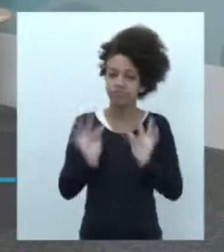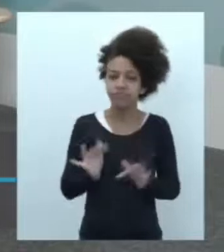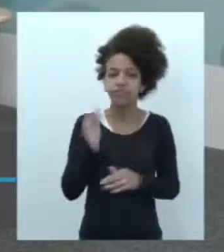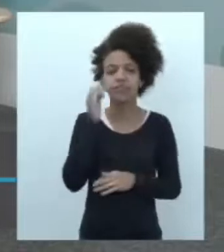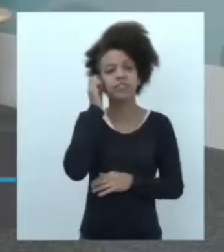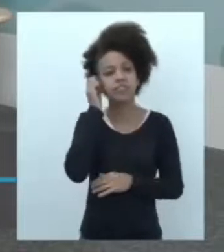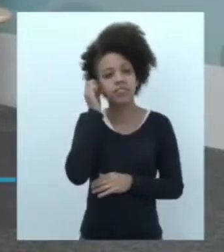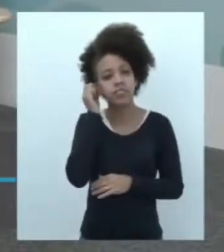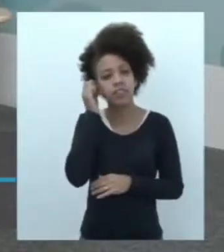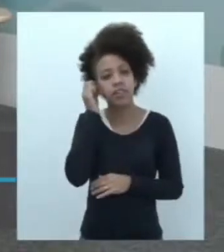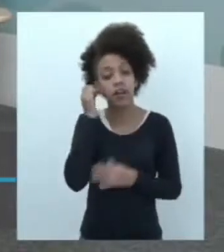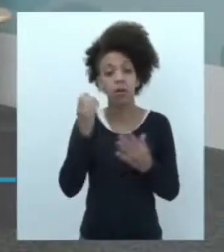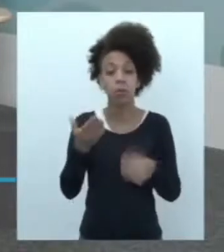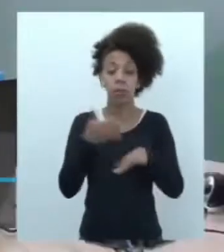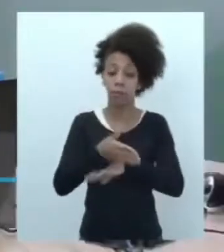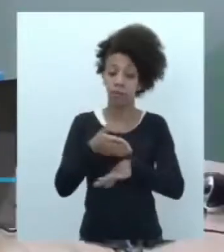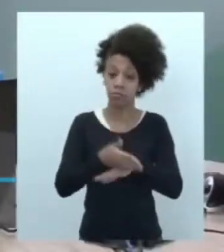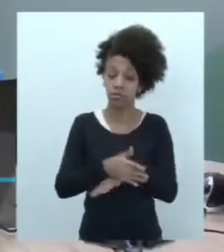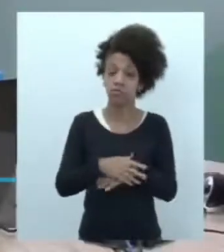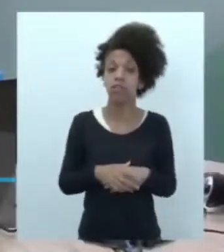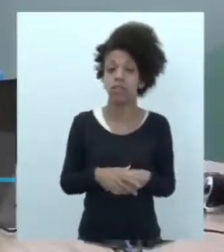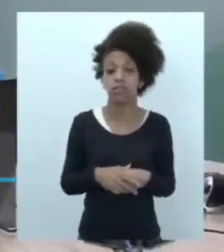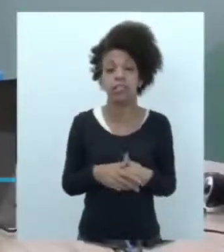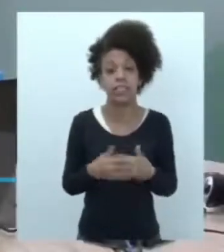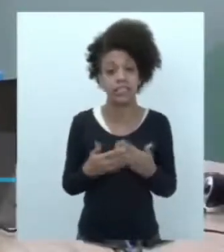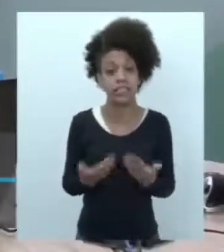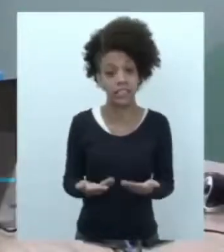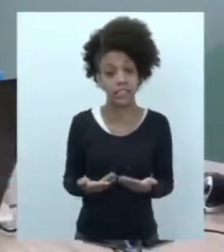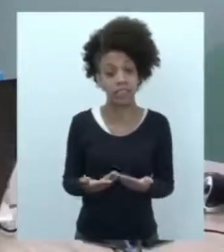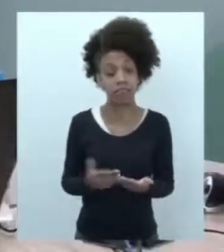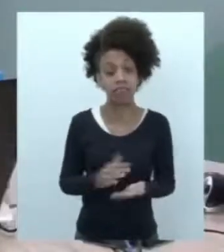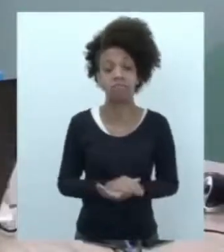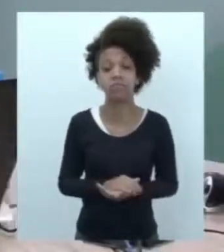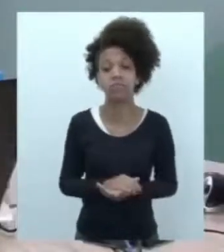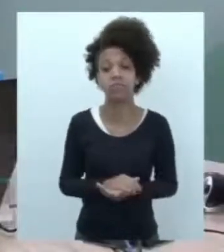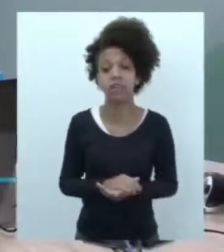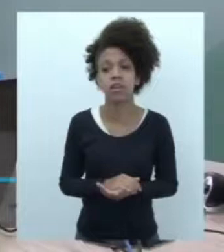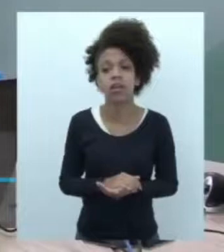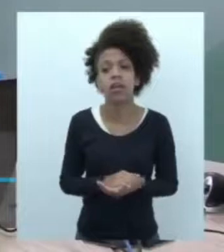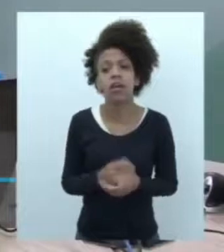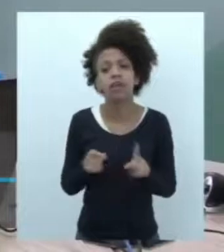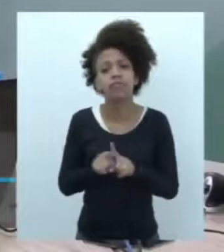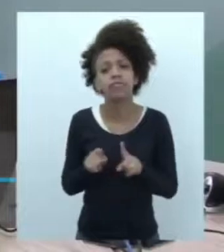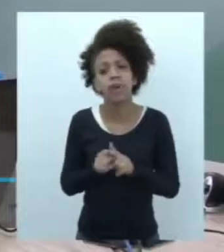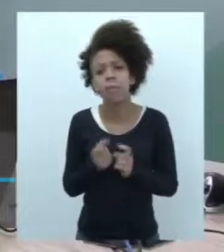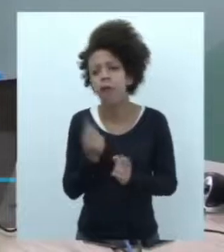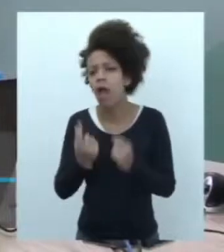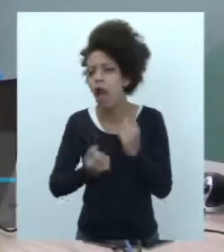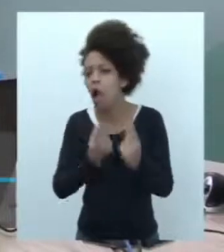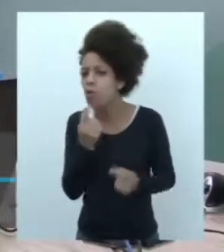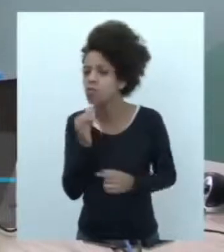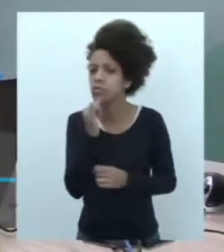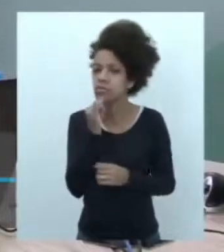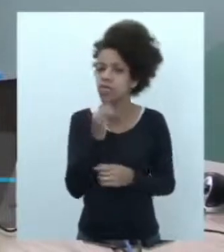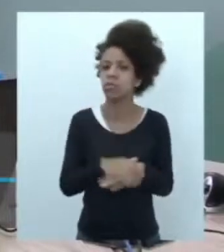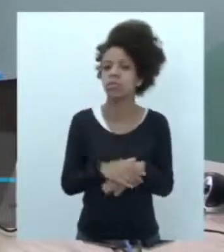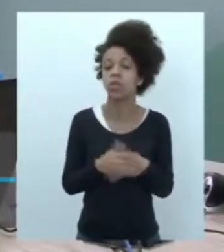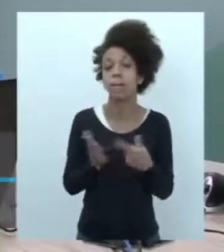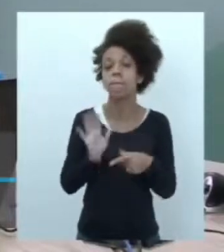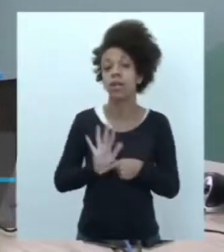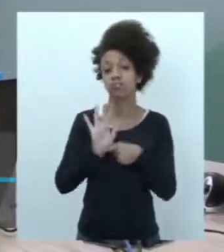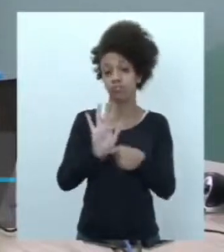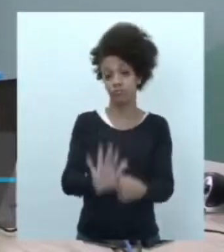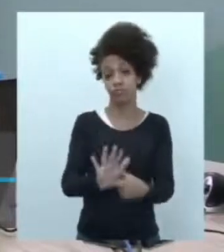intensa participação e participação muito significativa, né? Nós trouxemos para vocês alguns exemplos, né, para